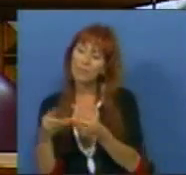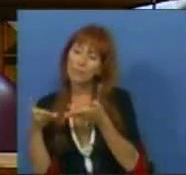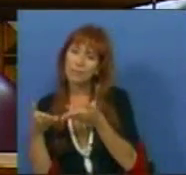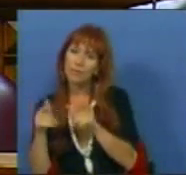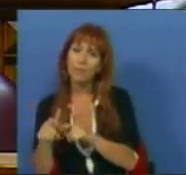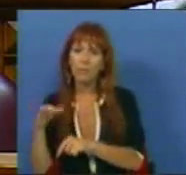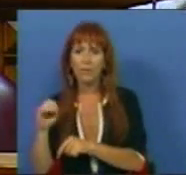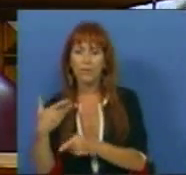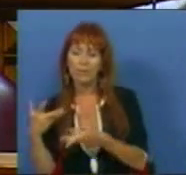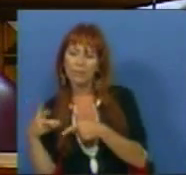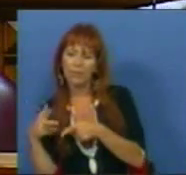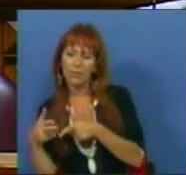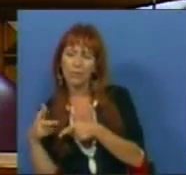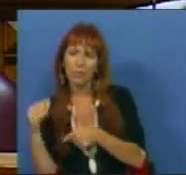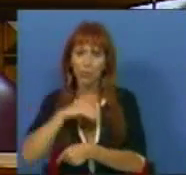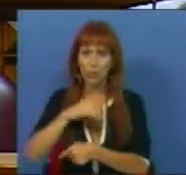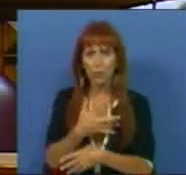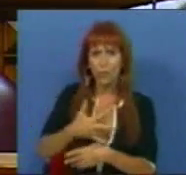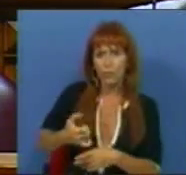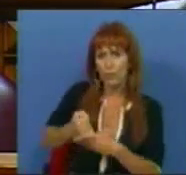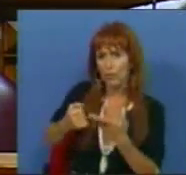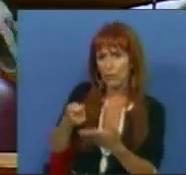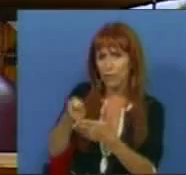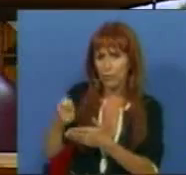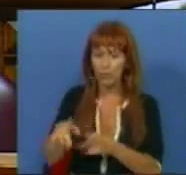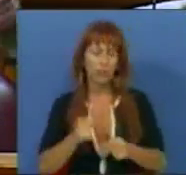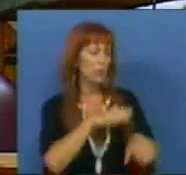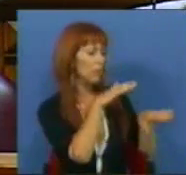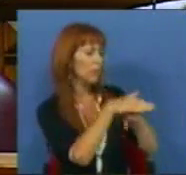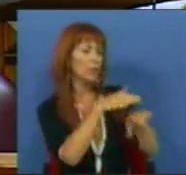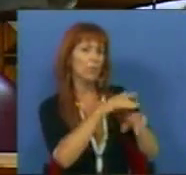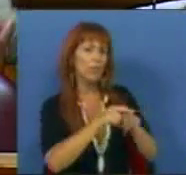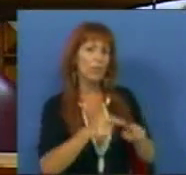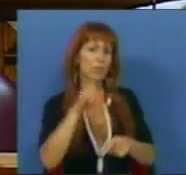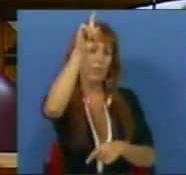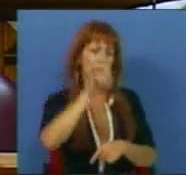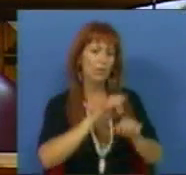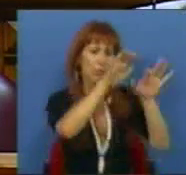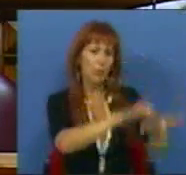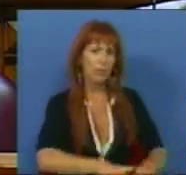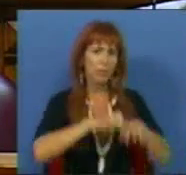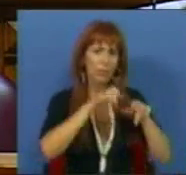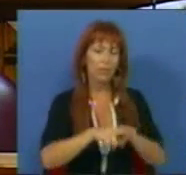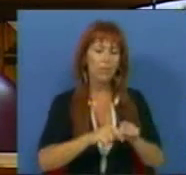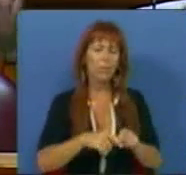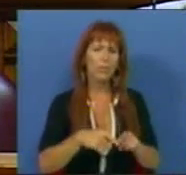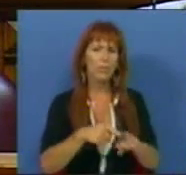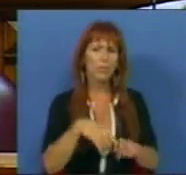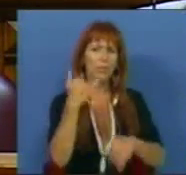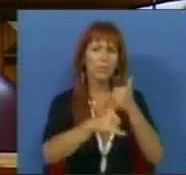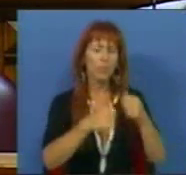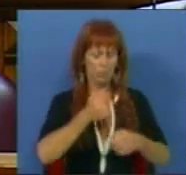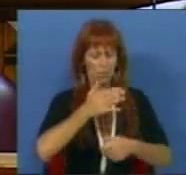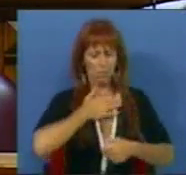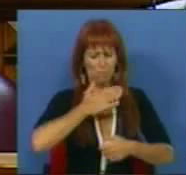com o PSD para cortar no subsídio de desemprego e às terças faz jornadas parlamentares para bater no